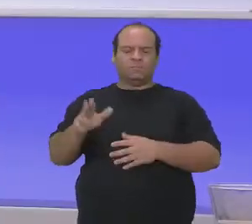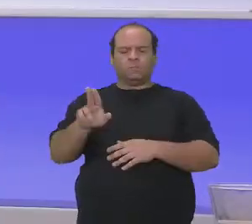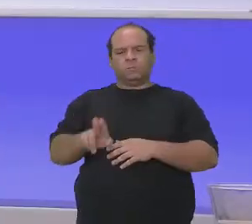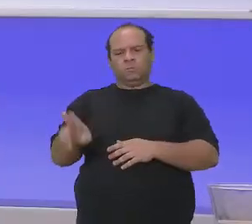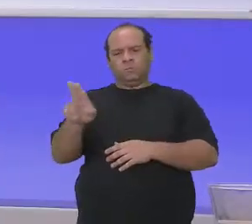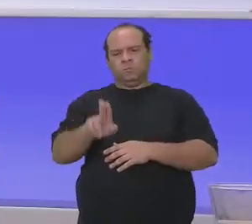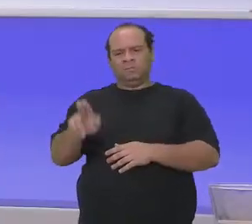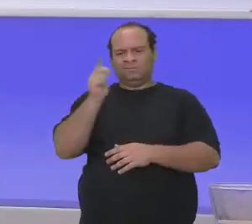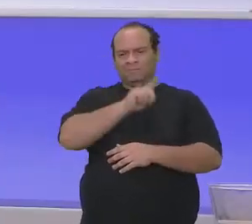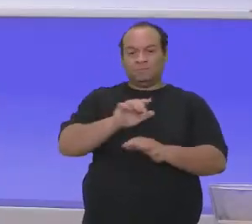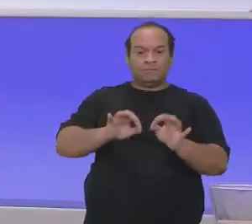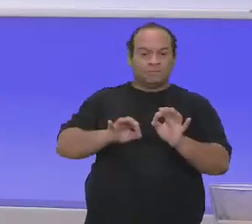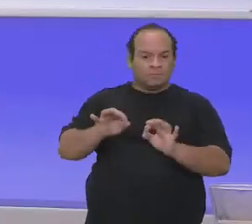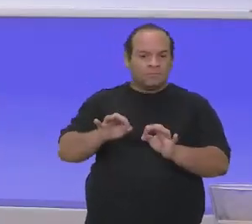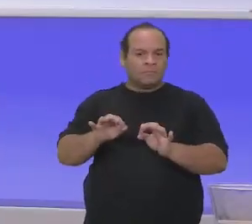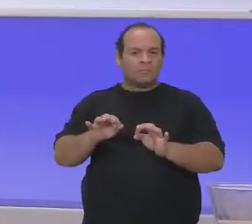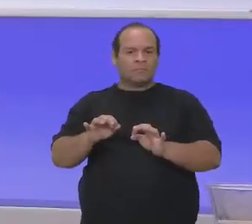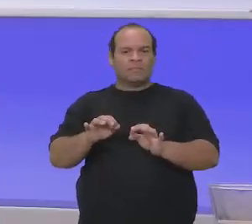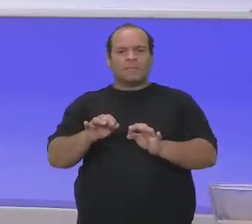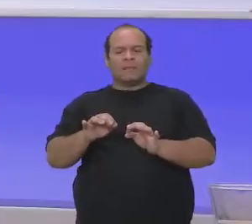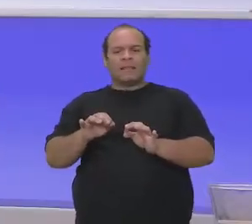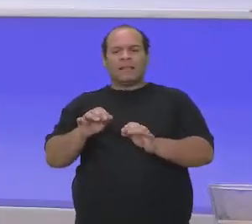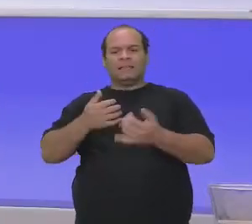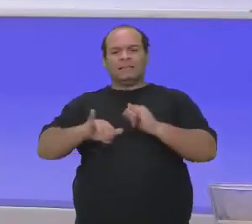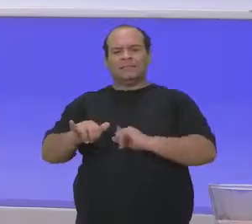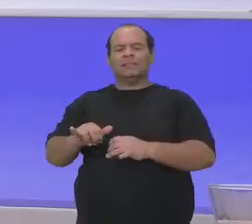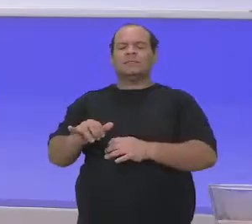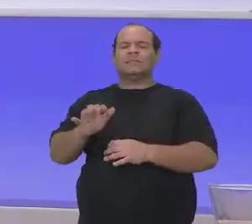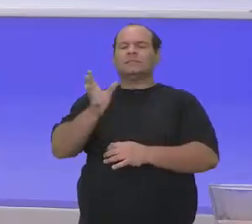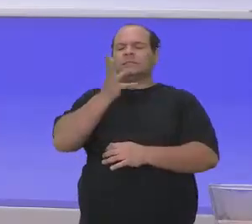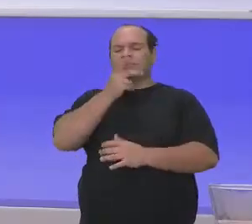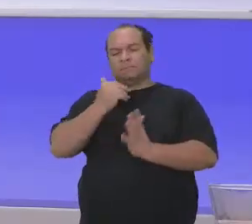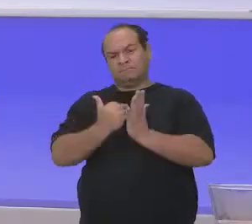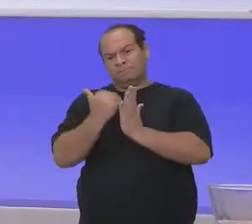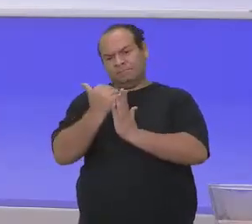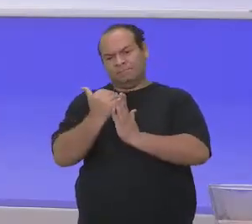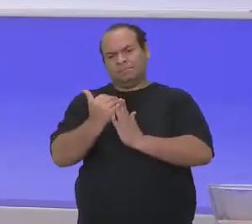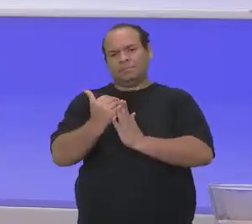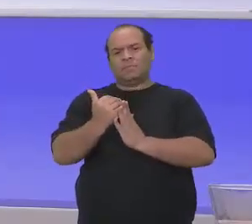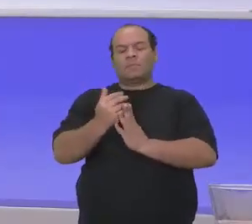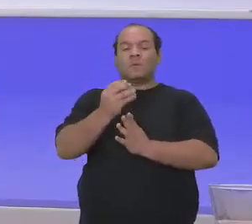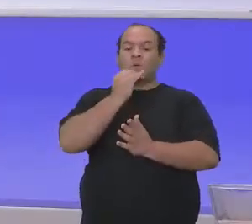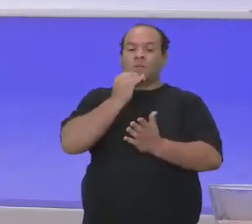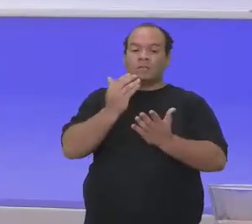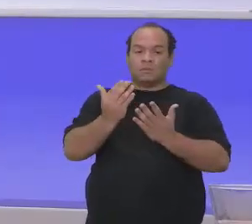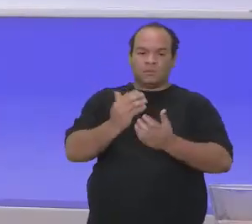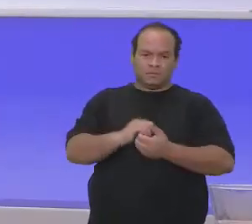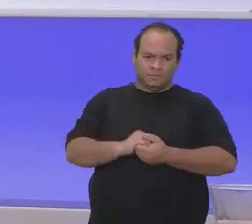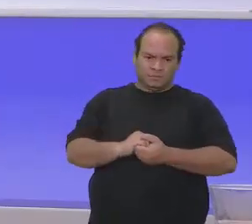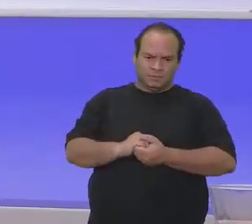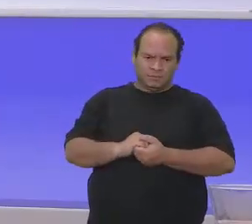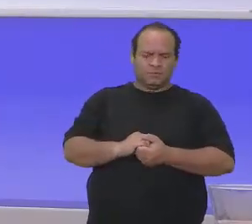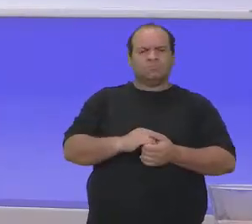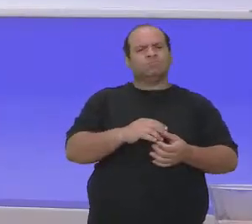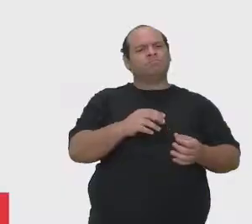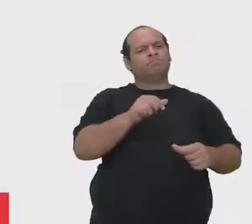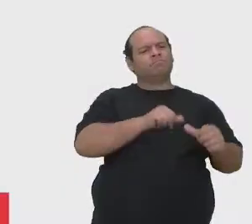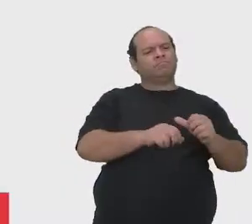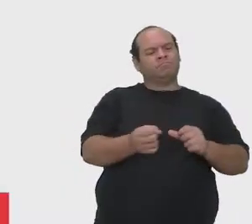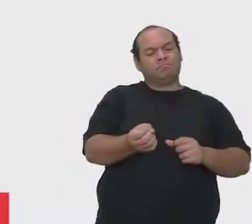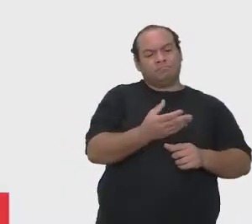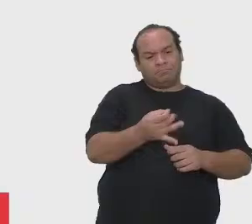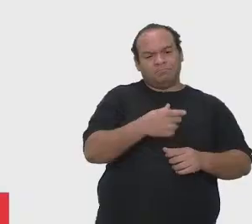usando para gerar a energia, ele é muito maior. Aqui a gente tem alguns exemplos de fontes renováveis e fontes